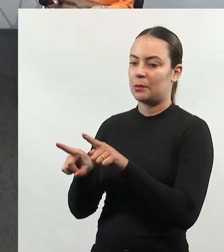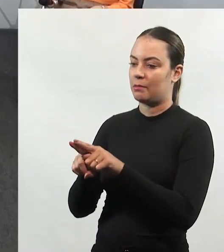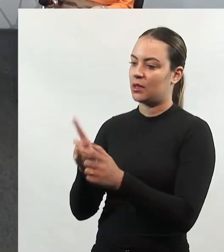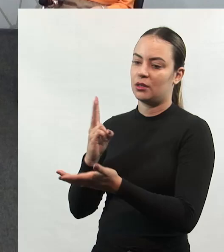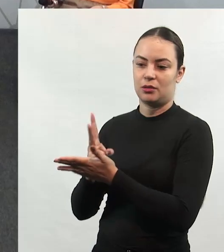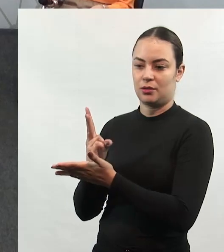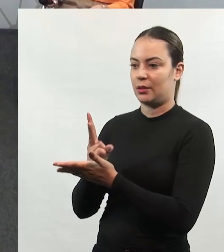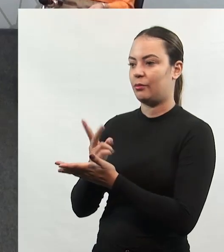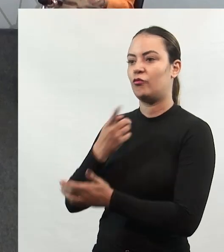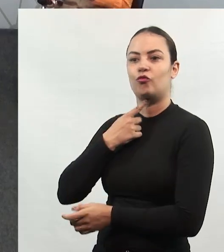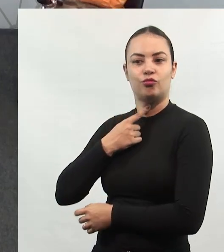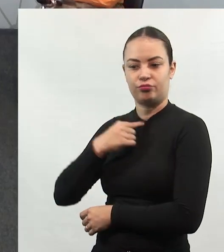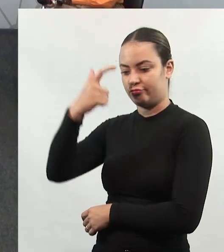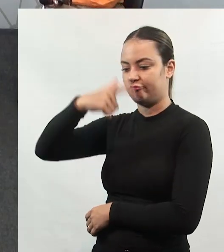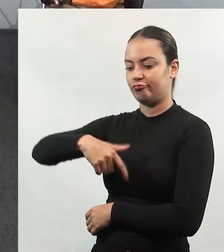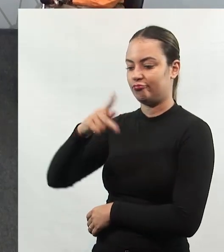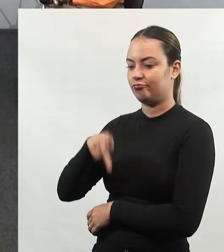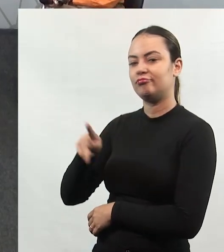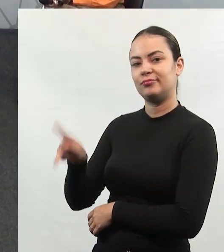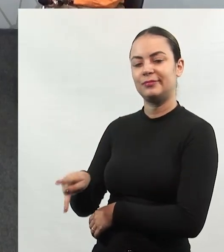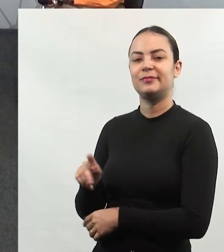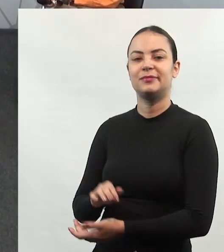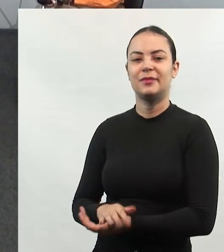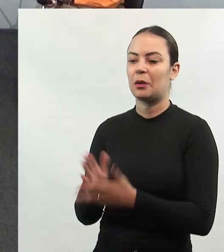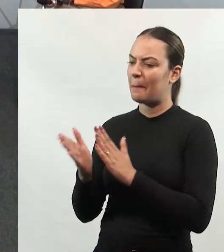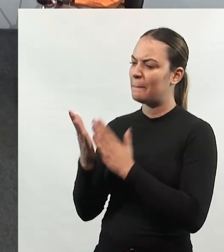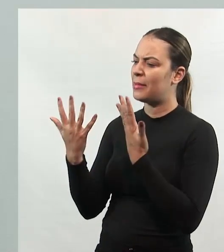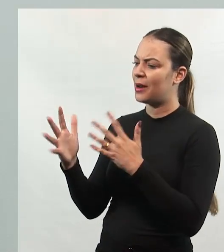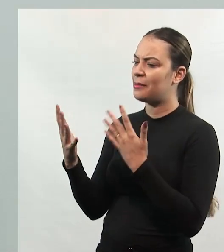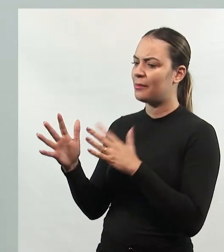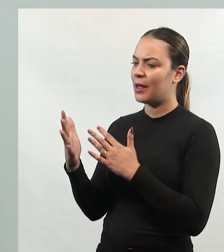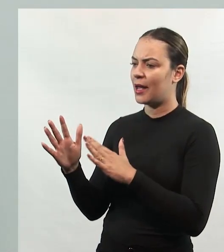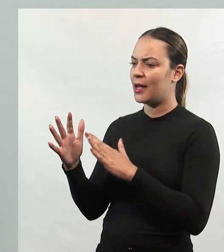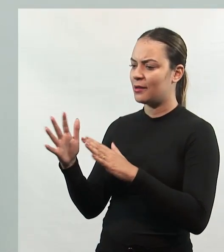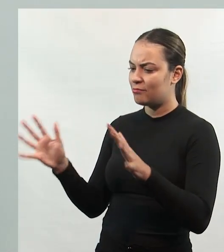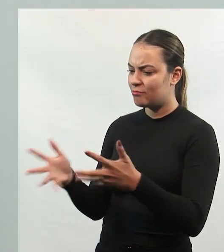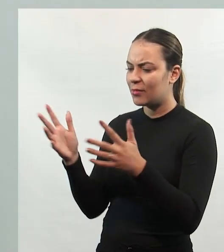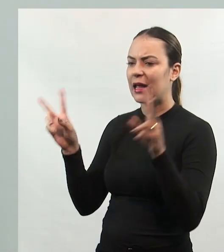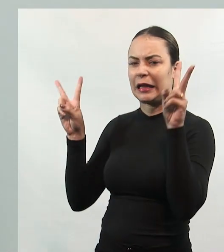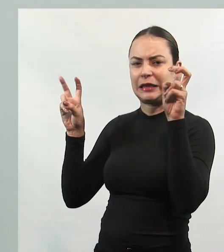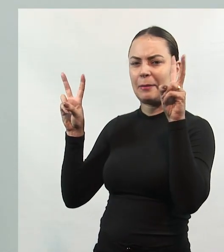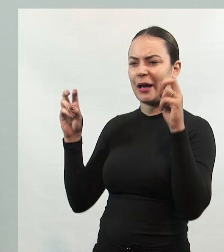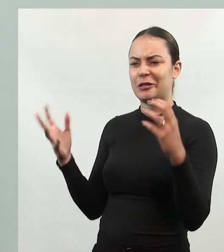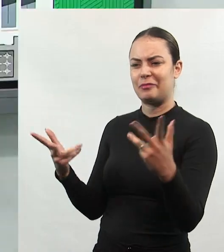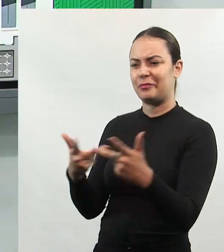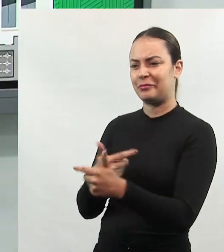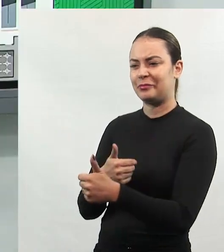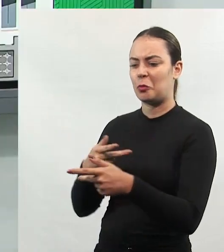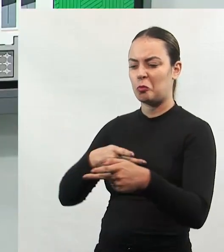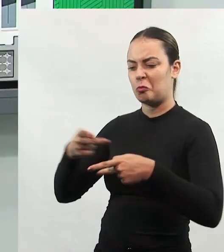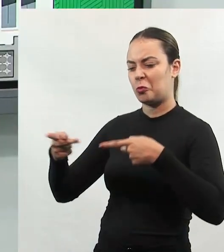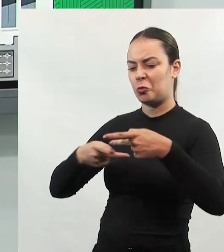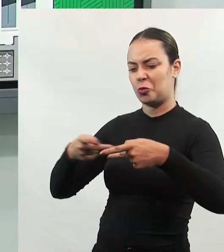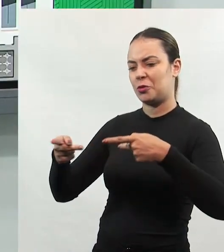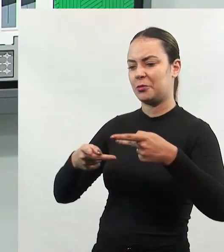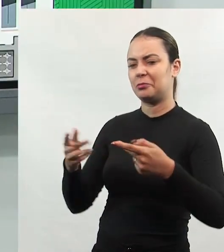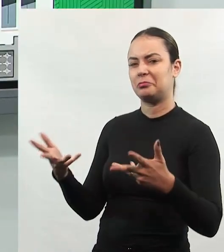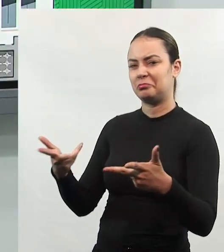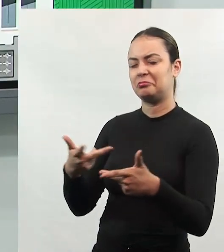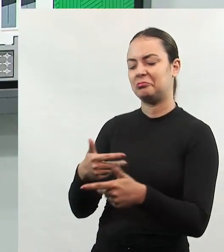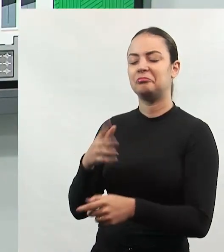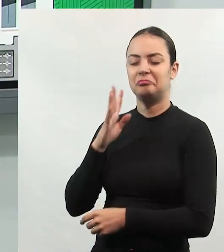lembro quando eu convidei a Glaucia, ela ficou super empolgada, né? Porque, assim, inclusive eu já falei desse projeto numa visita que eu fiz à